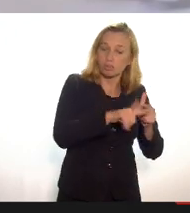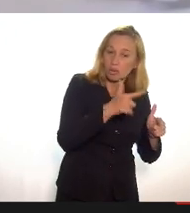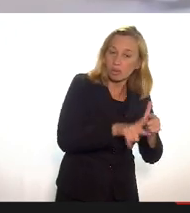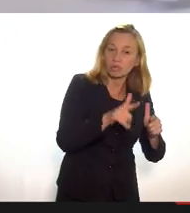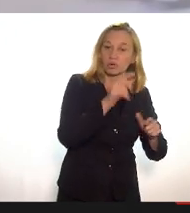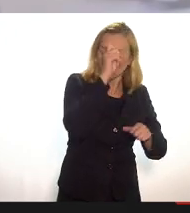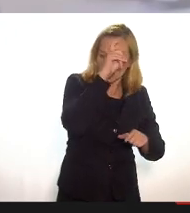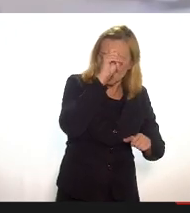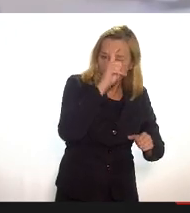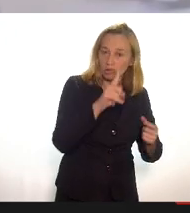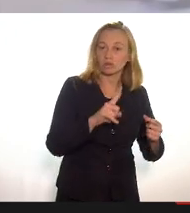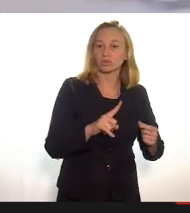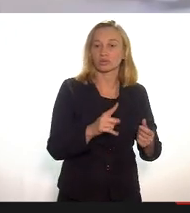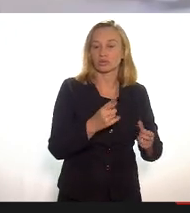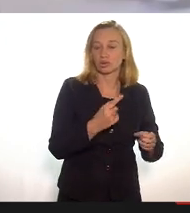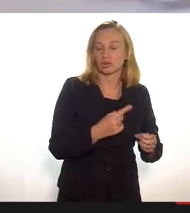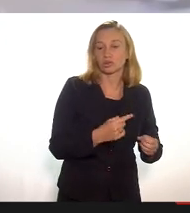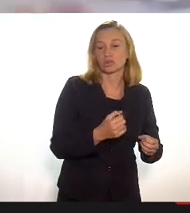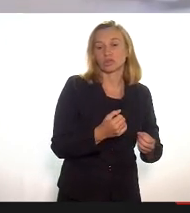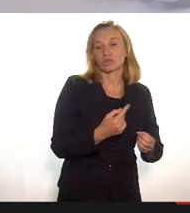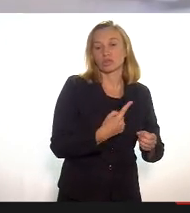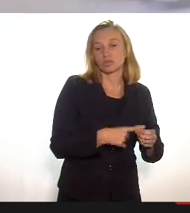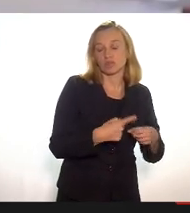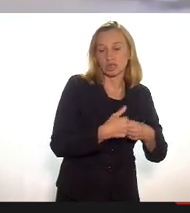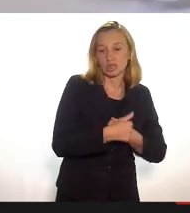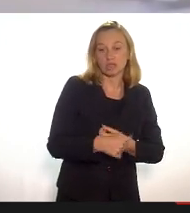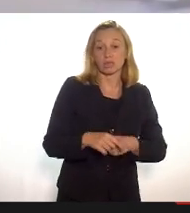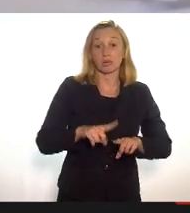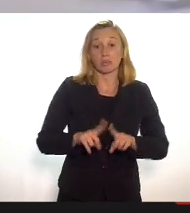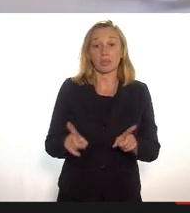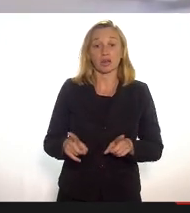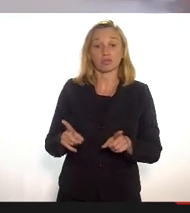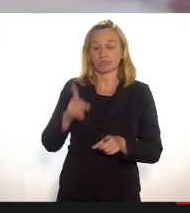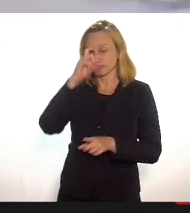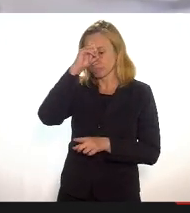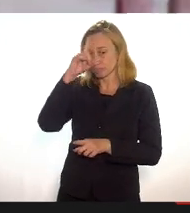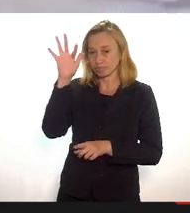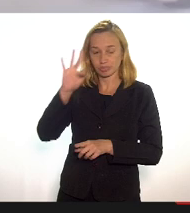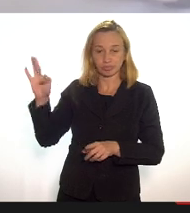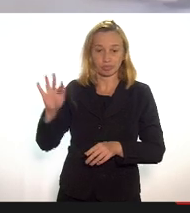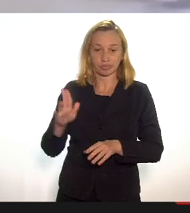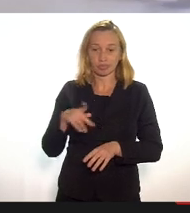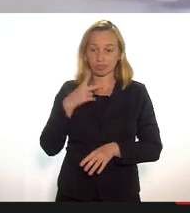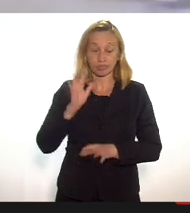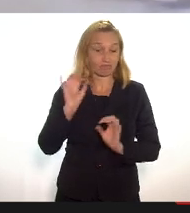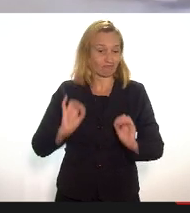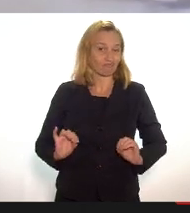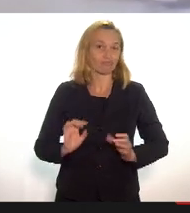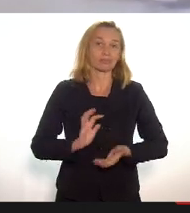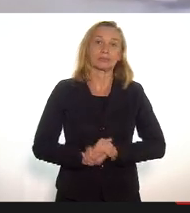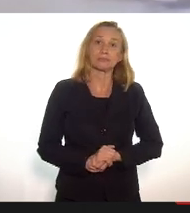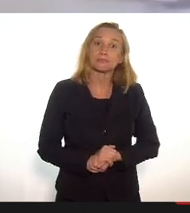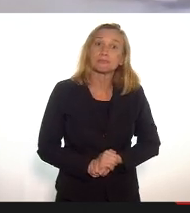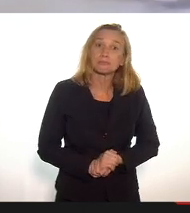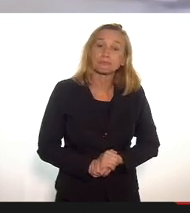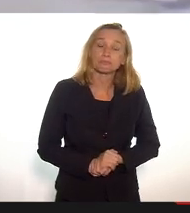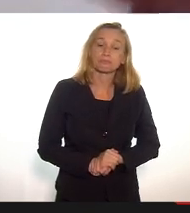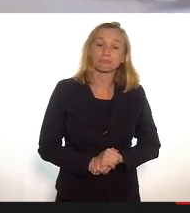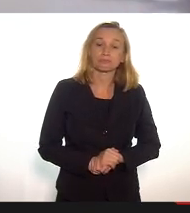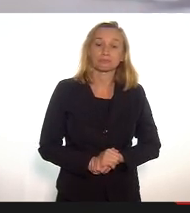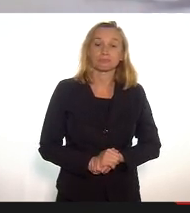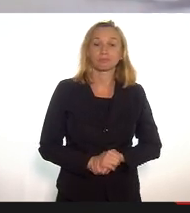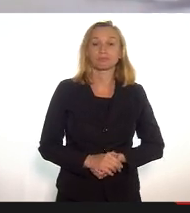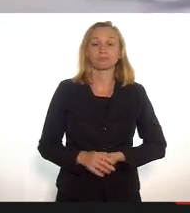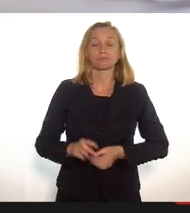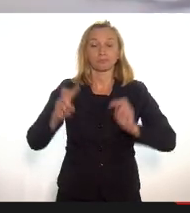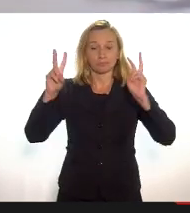município, mas a questão dos hospitais federais ficava imexível. Ninguém tocava nos hospitais federais. Foram colocar a questão